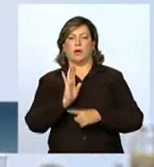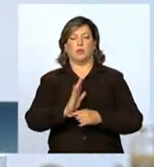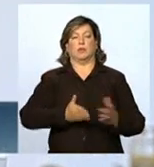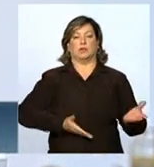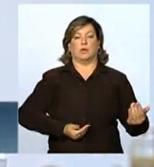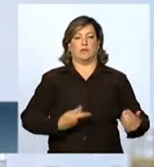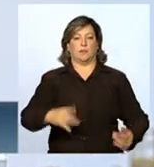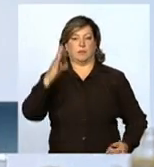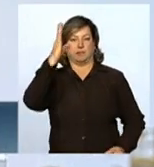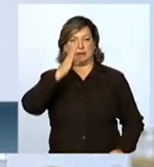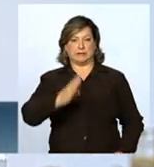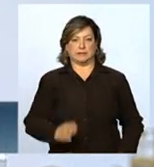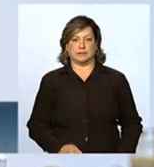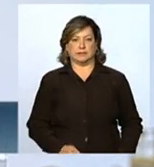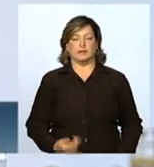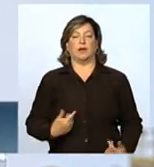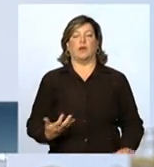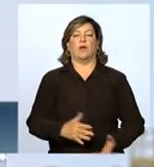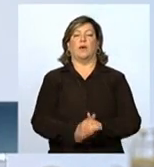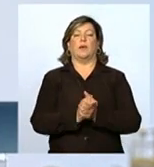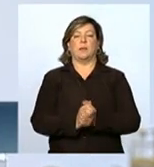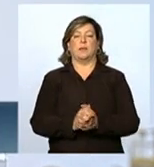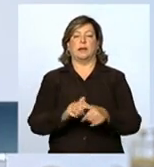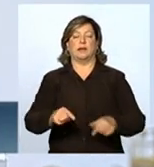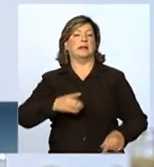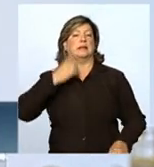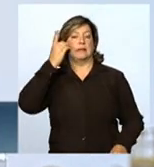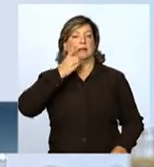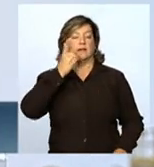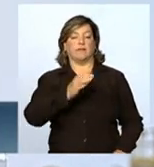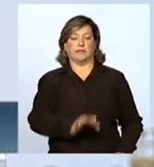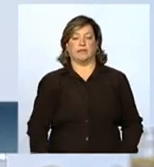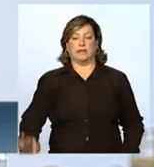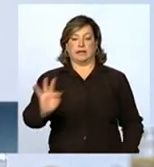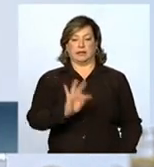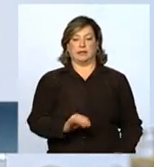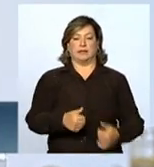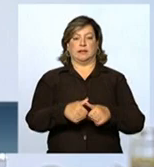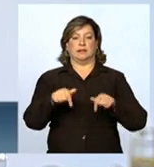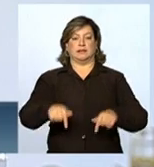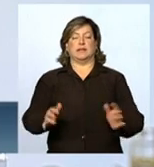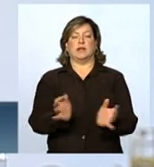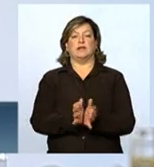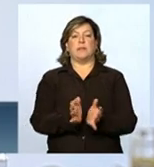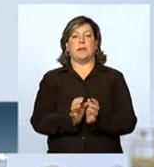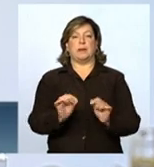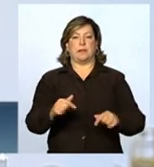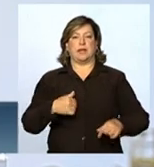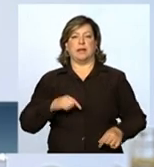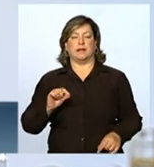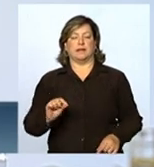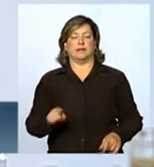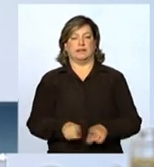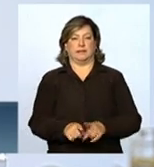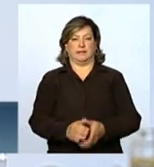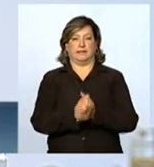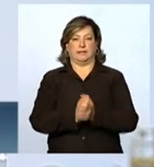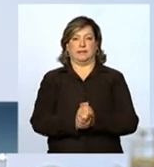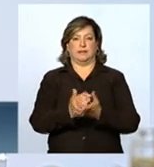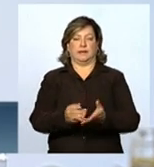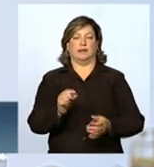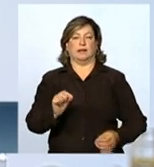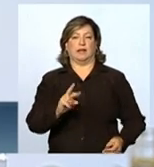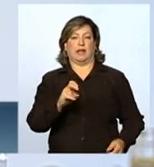brasileiros. Gostaria de cumprimentar aqui os deputados federais aqui presentes. Gostaria de cumprimentar